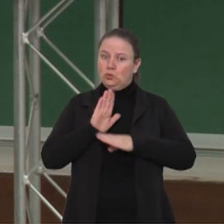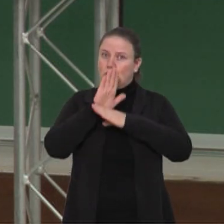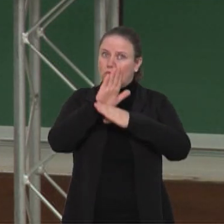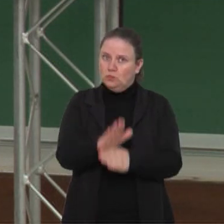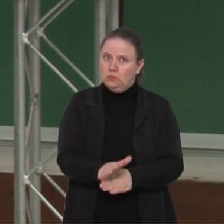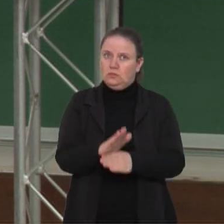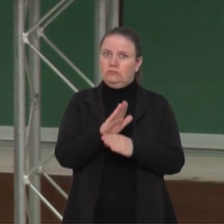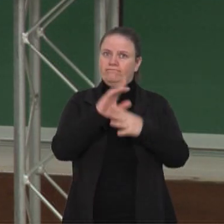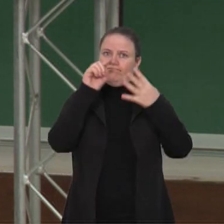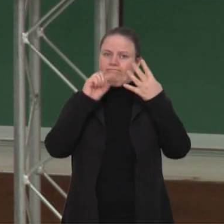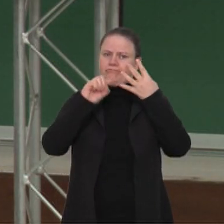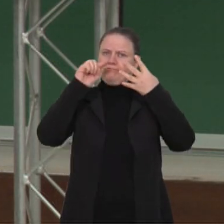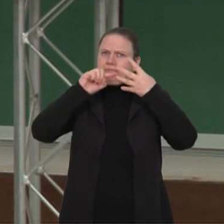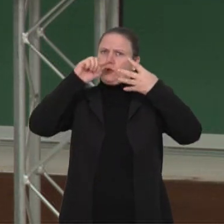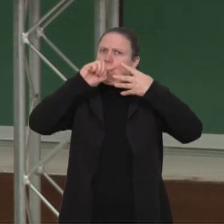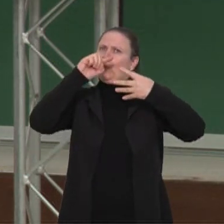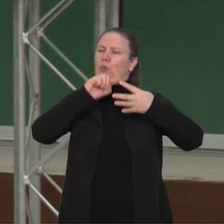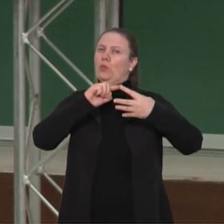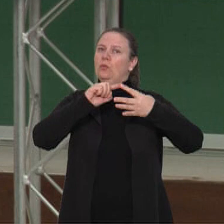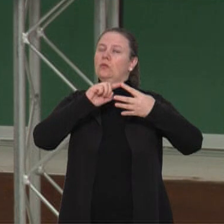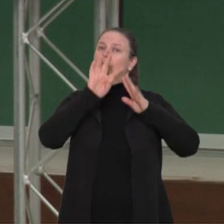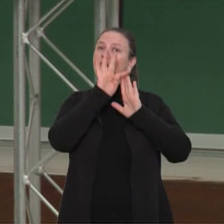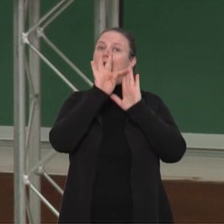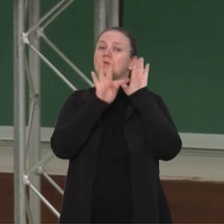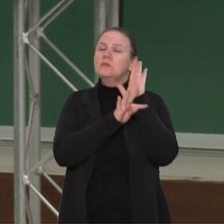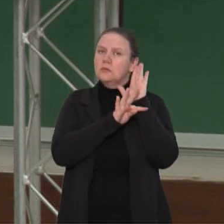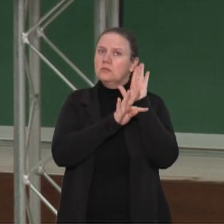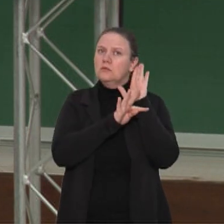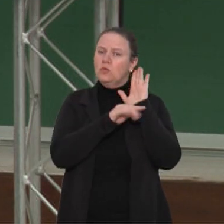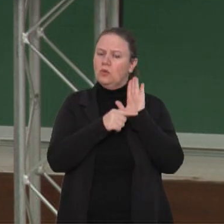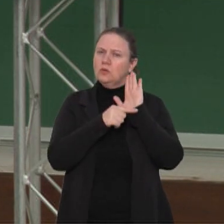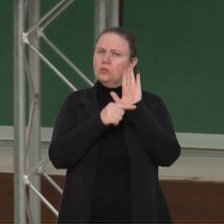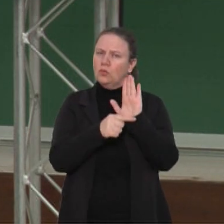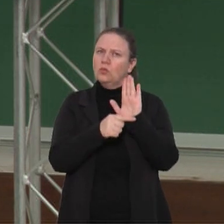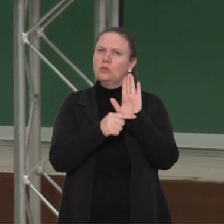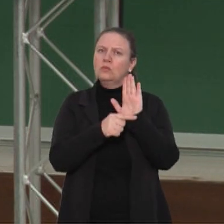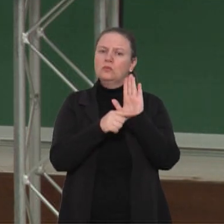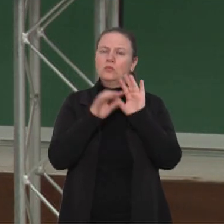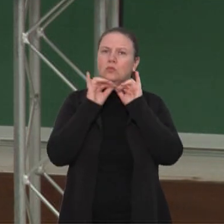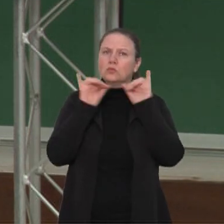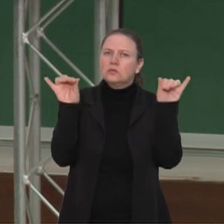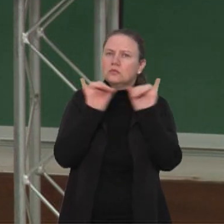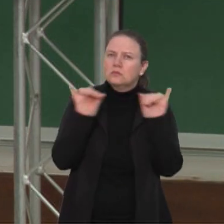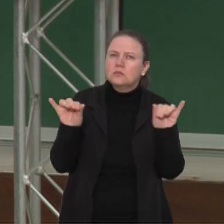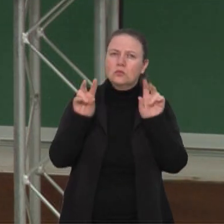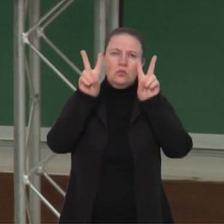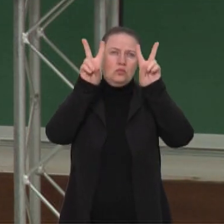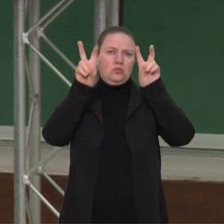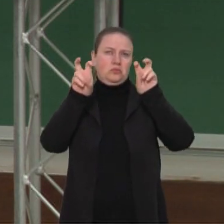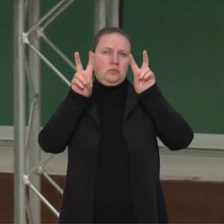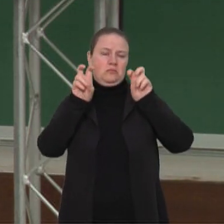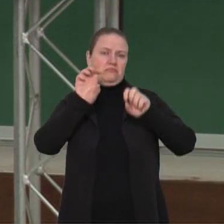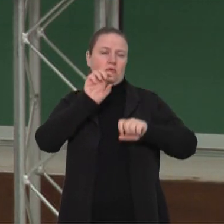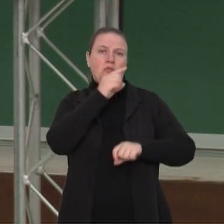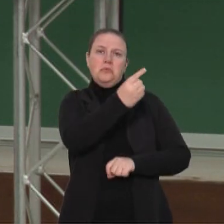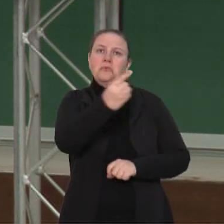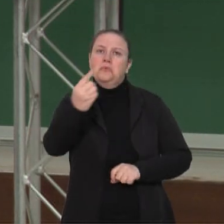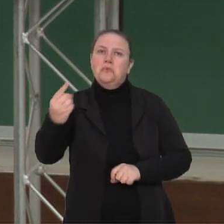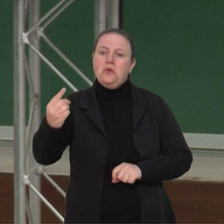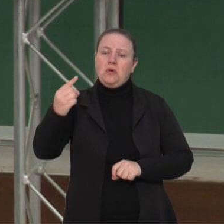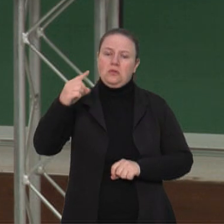do que dicas, né, um texto informativo sobre um tema que vocês